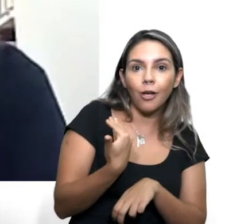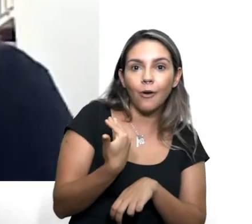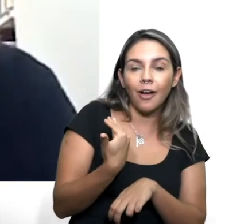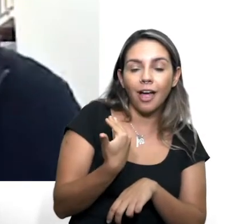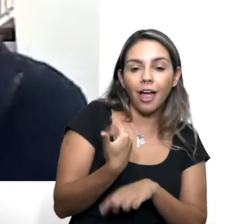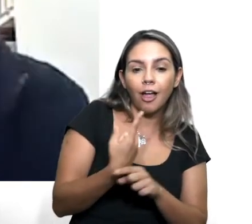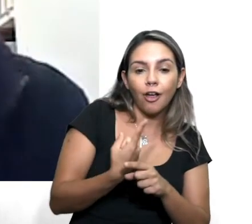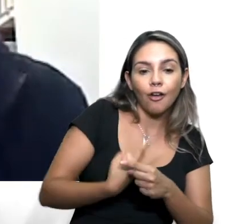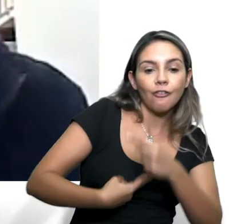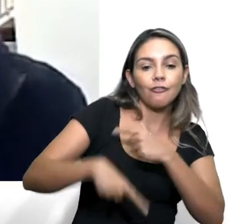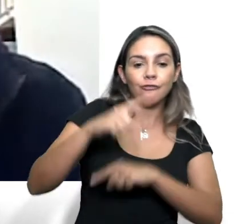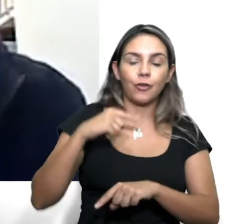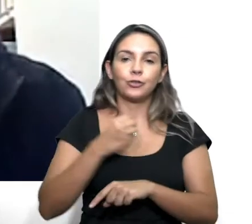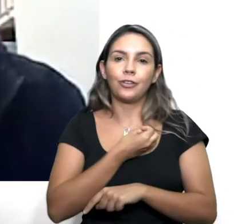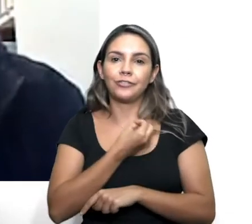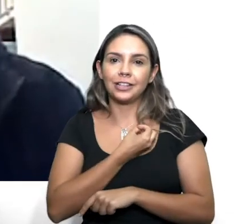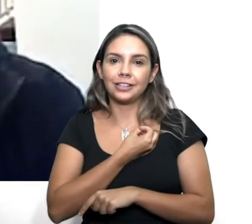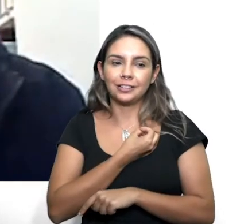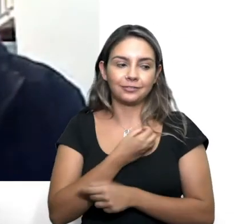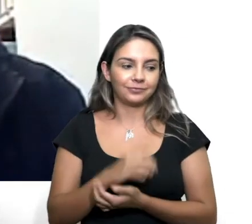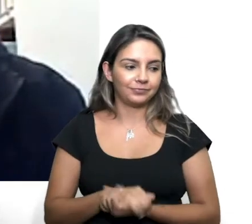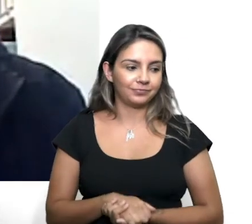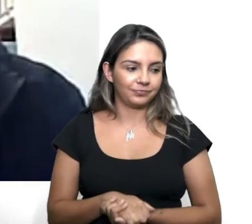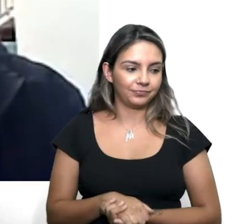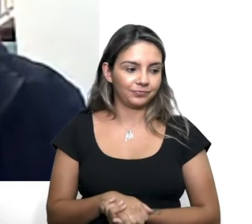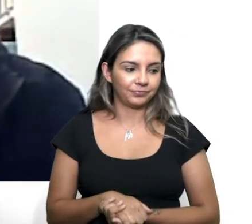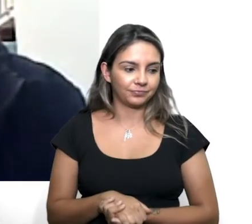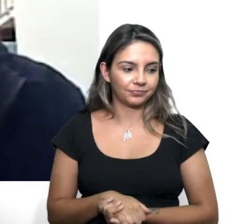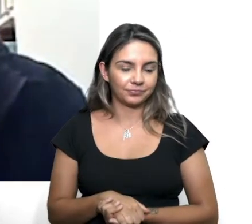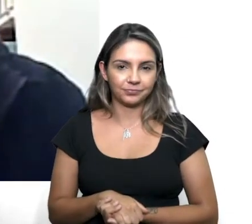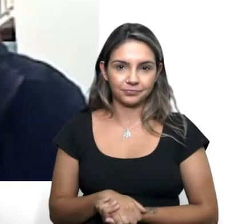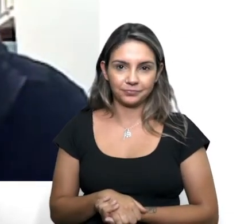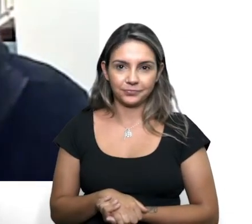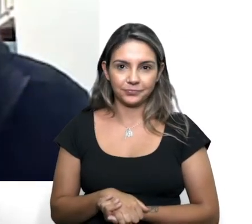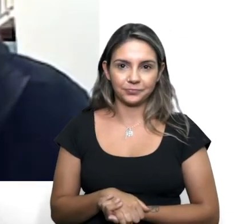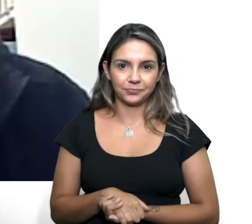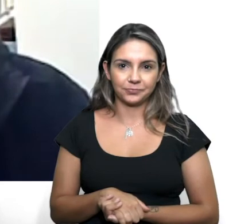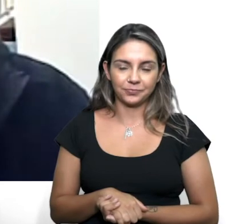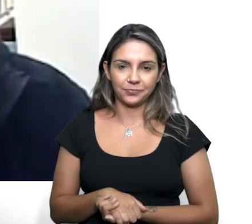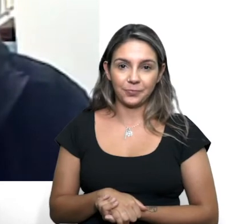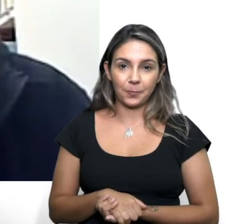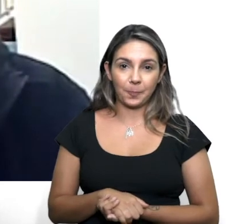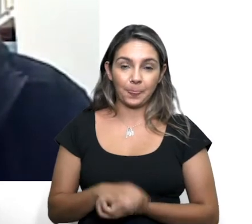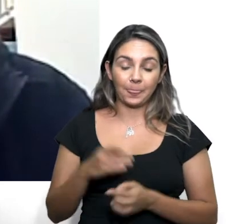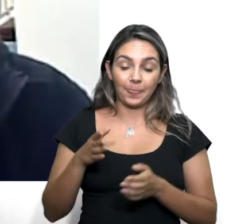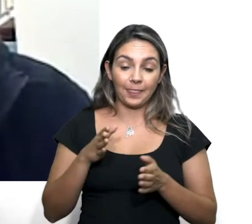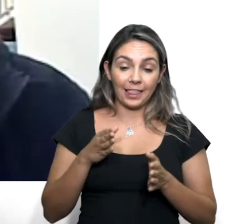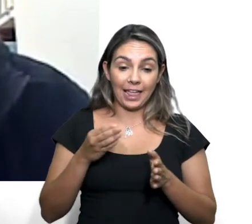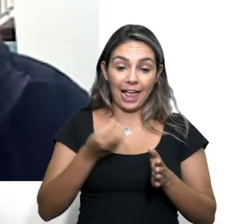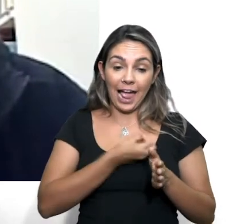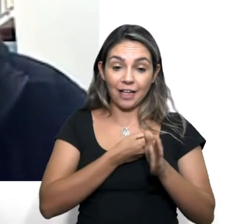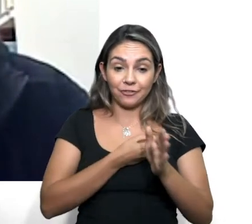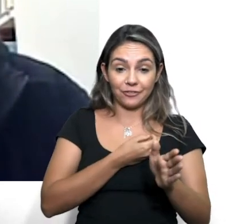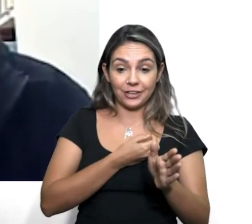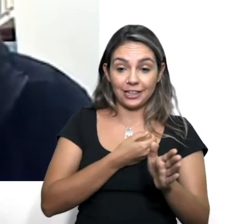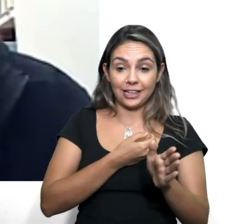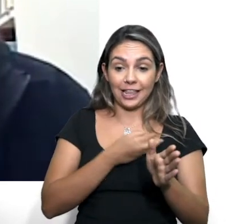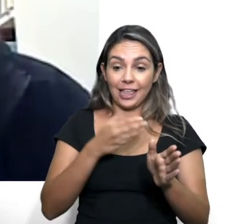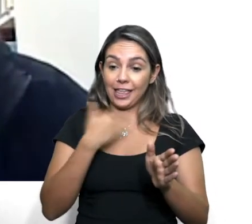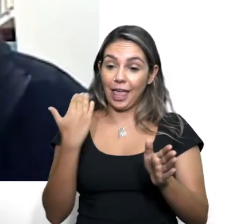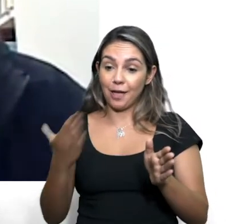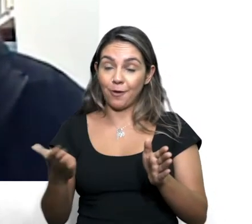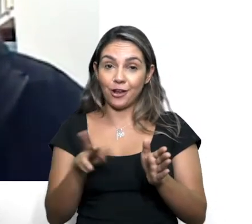mortal, não é? E, portanto, esta pulsão de vida e a pulsão de morte são irmãos, às vezes